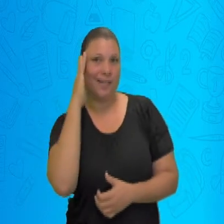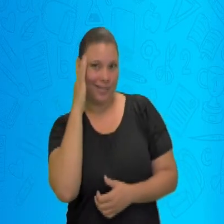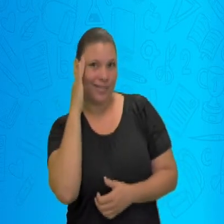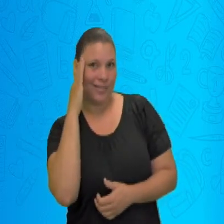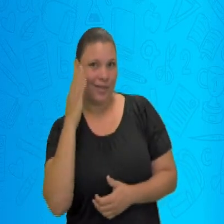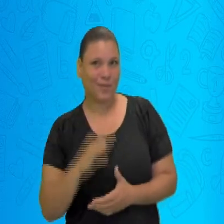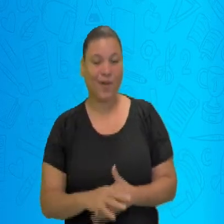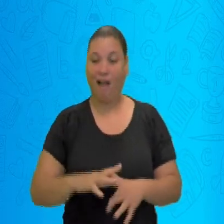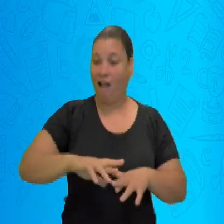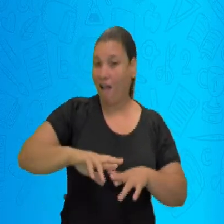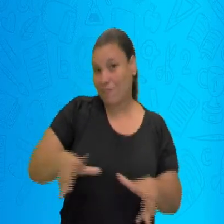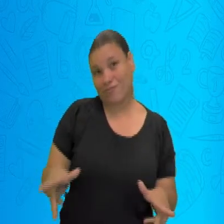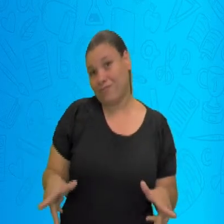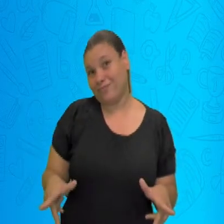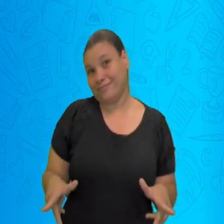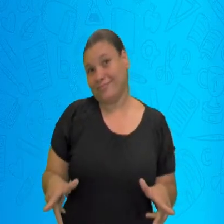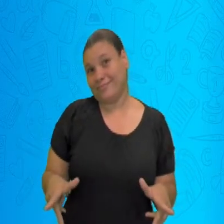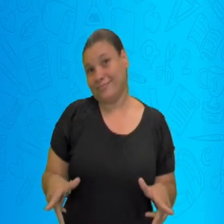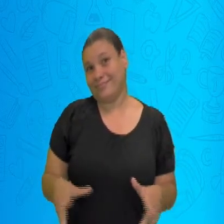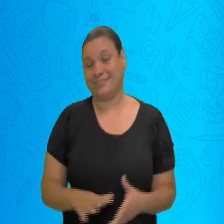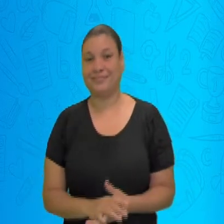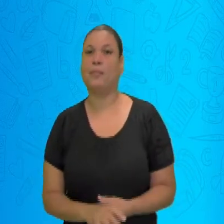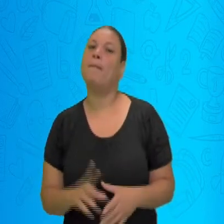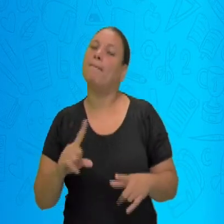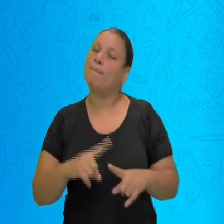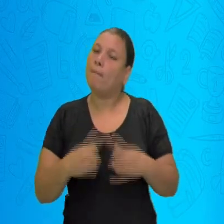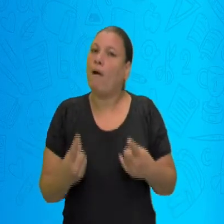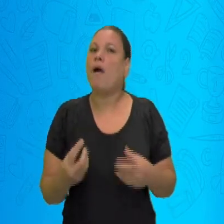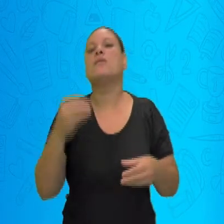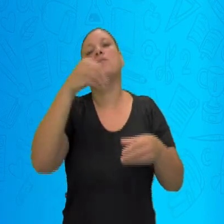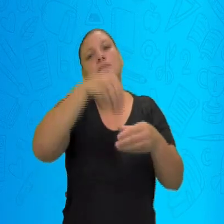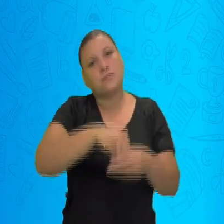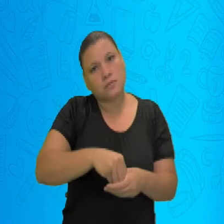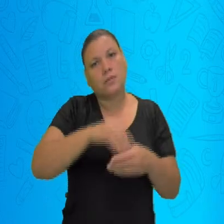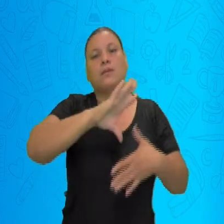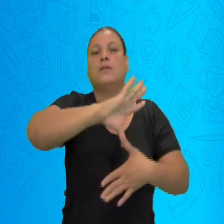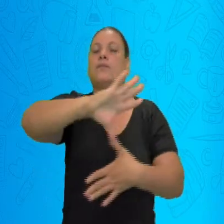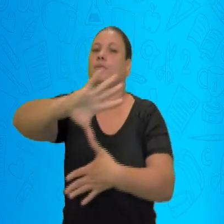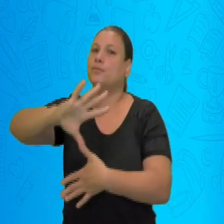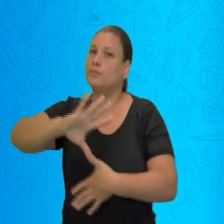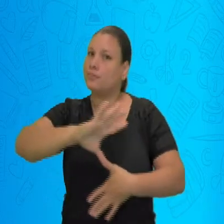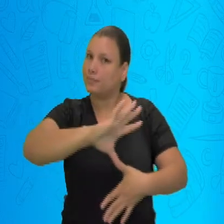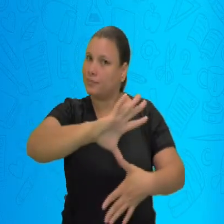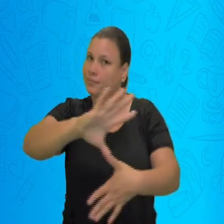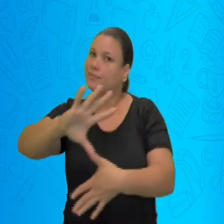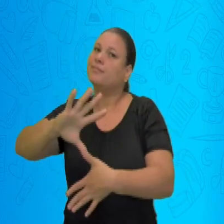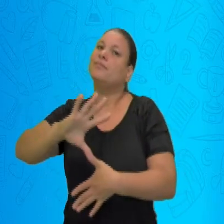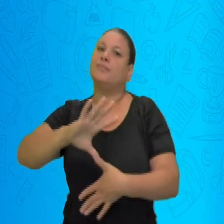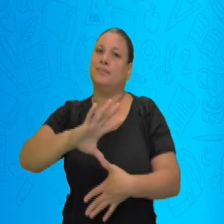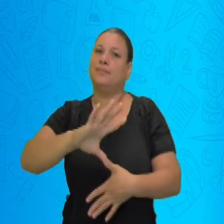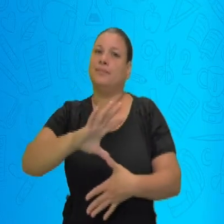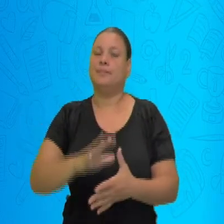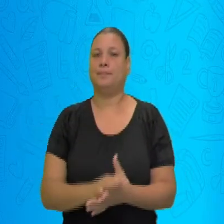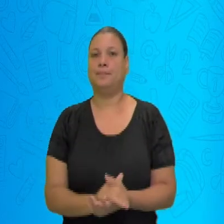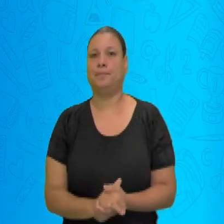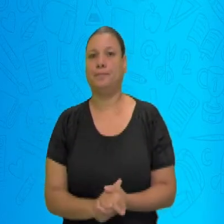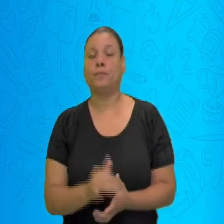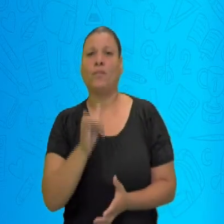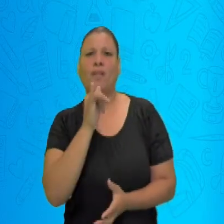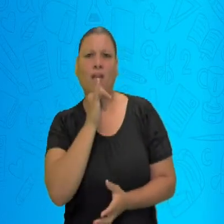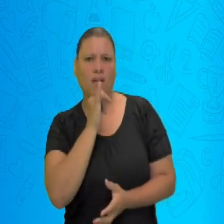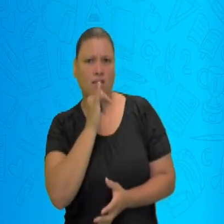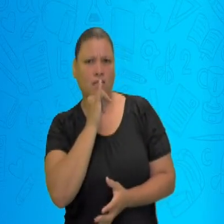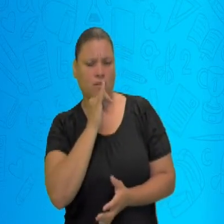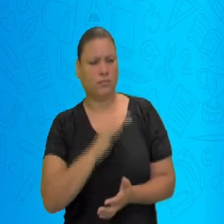Aí, não necessariamente pode ser que o derivado, porque, por exemplo, português do Brasil não